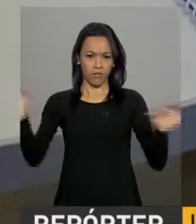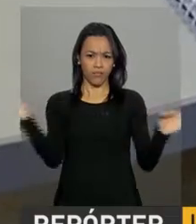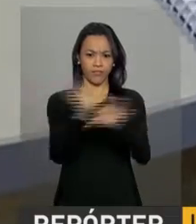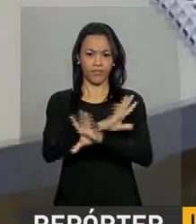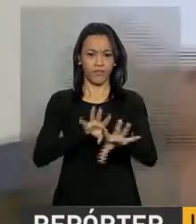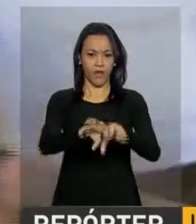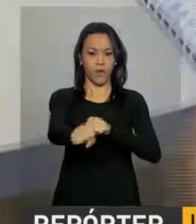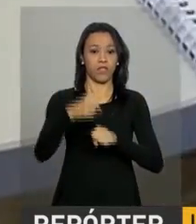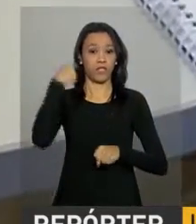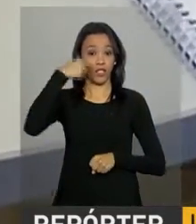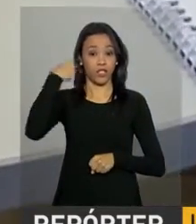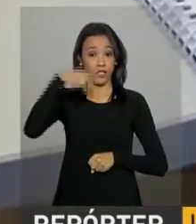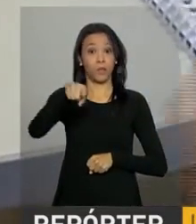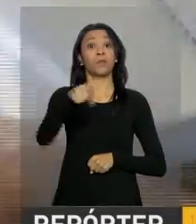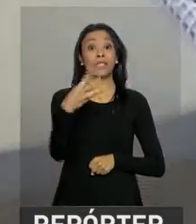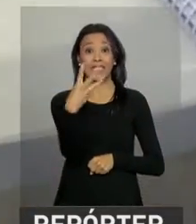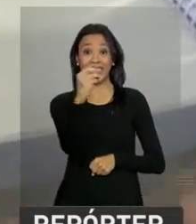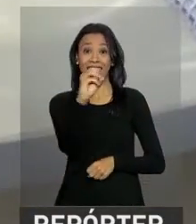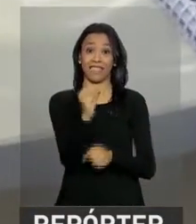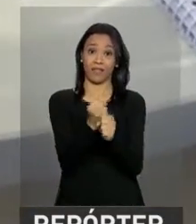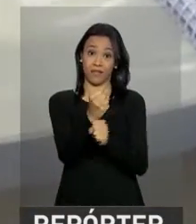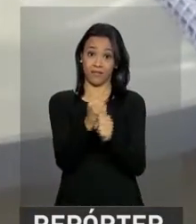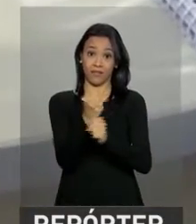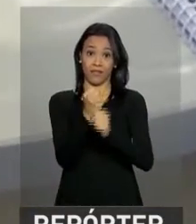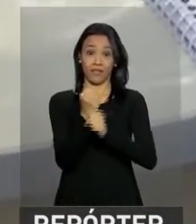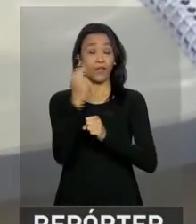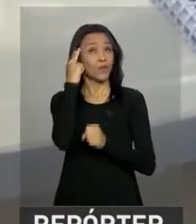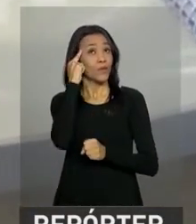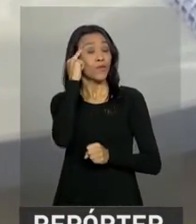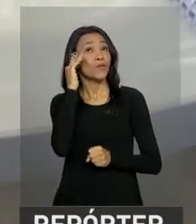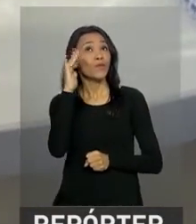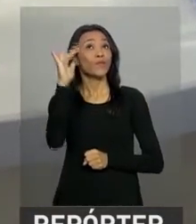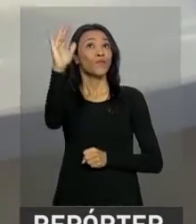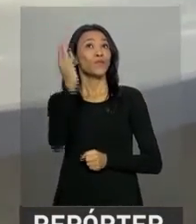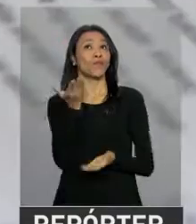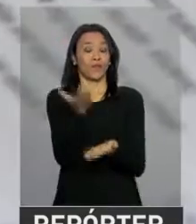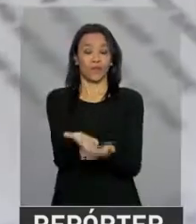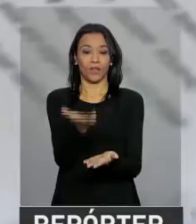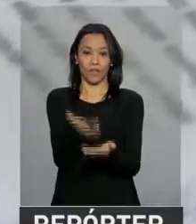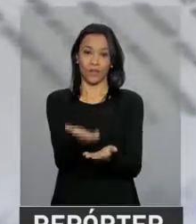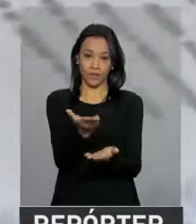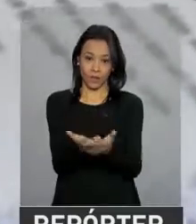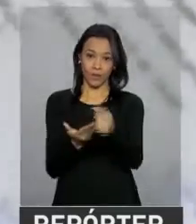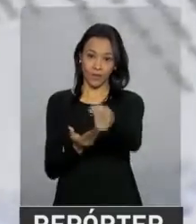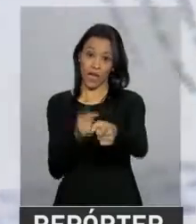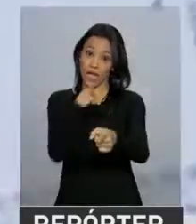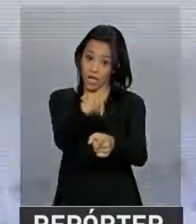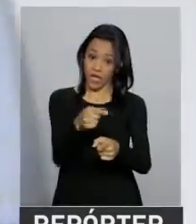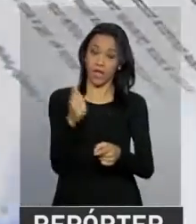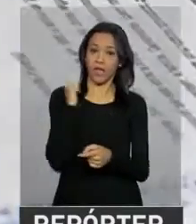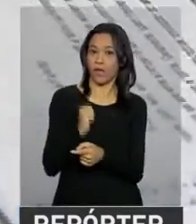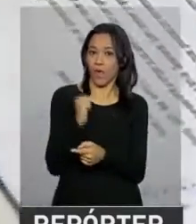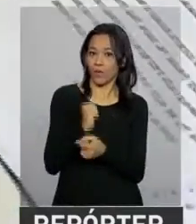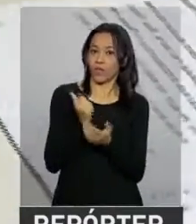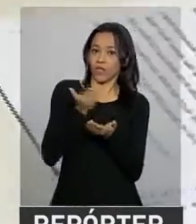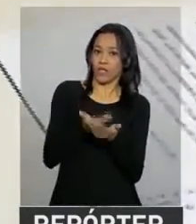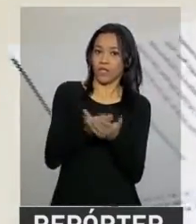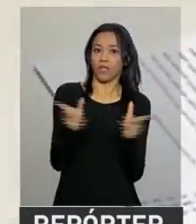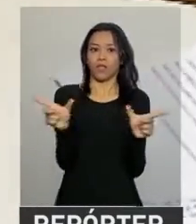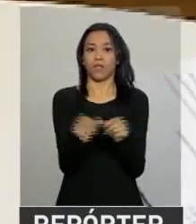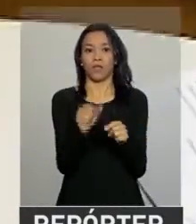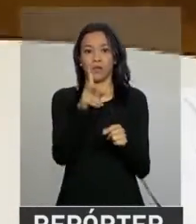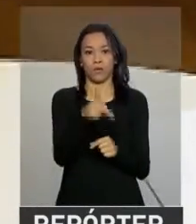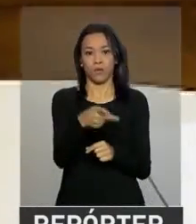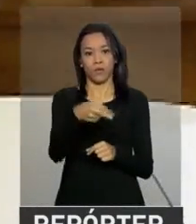levou 30 anos para finalmente realizar o sonho de cursar uma faculdade bolsista do prouni acaba de finalizar o